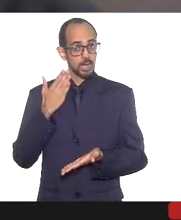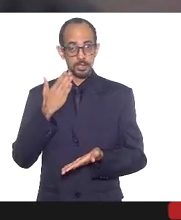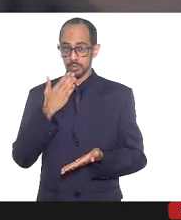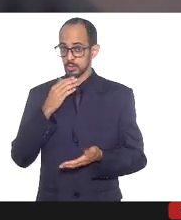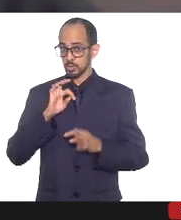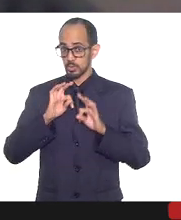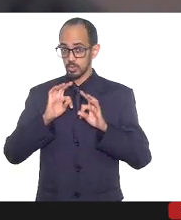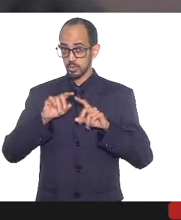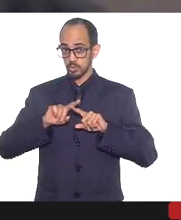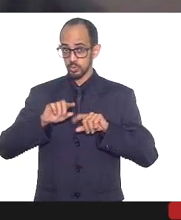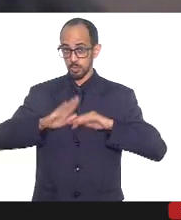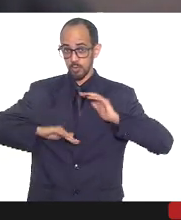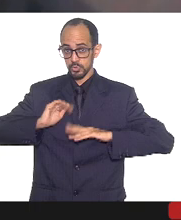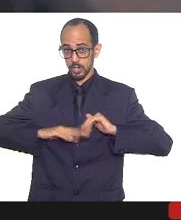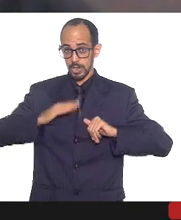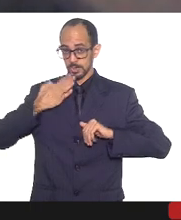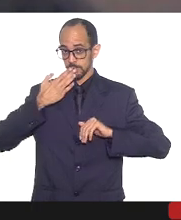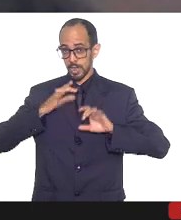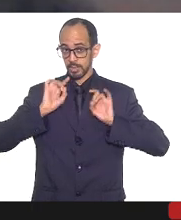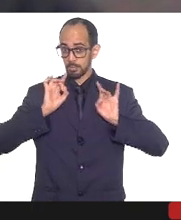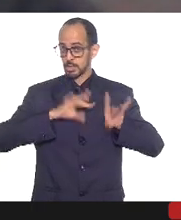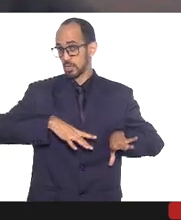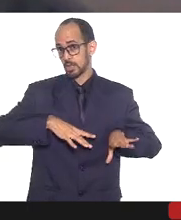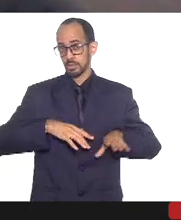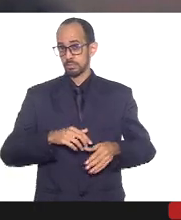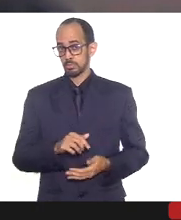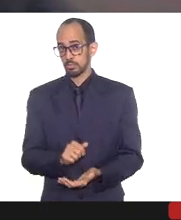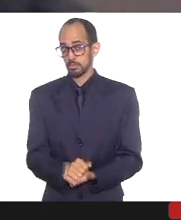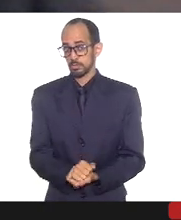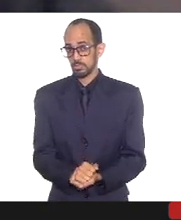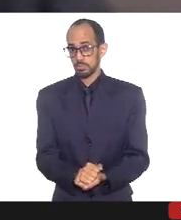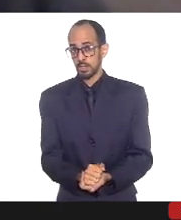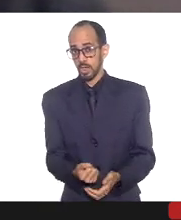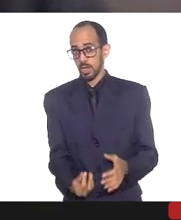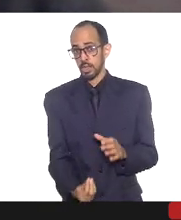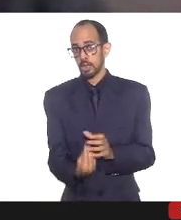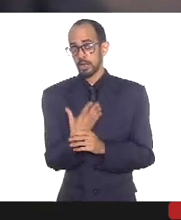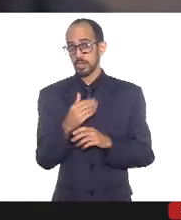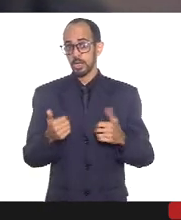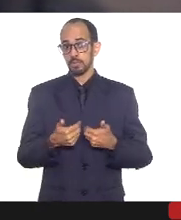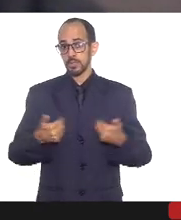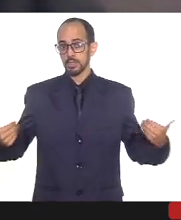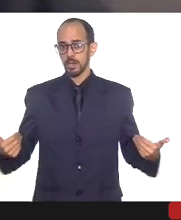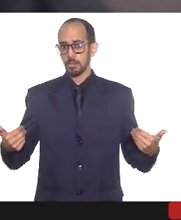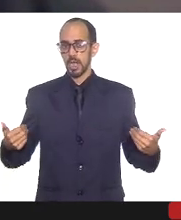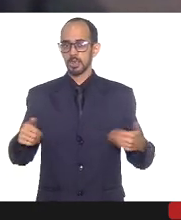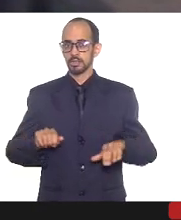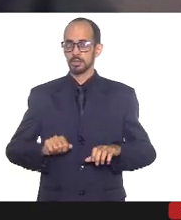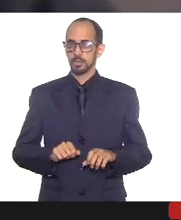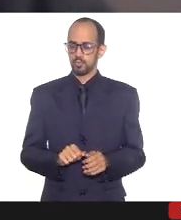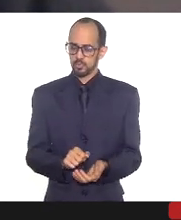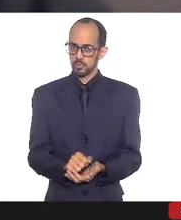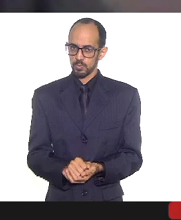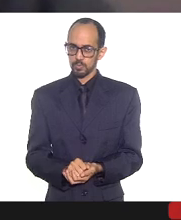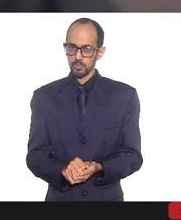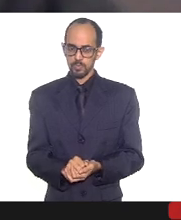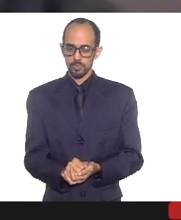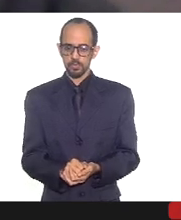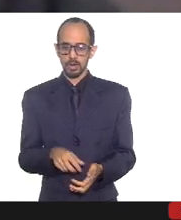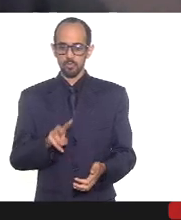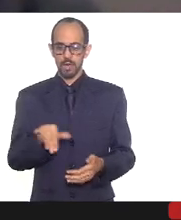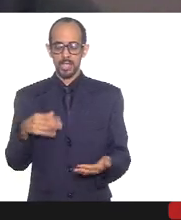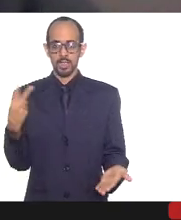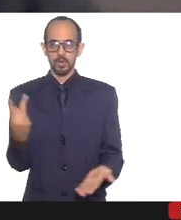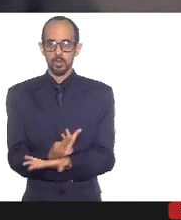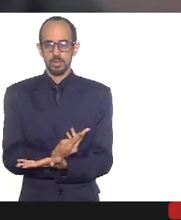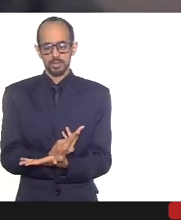sair, causando um hiato na nossa categoria. Possivelmente, a gente vai ter uma parcela mais antiga da categoria ainda